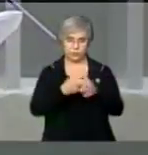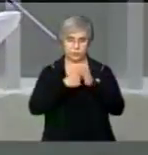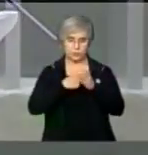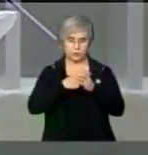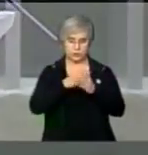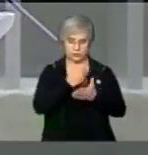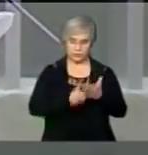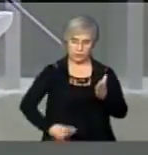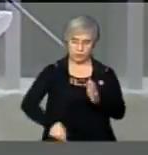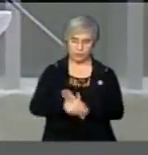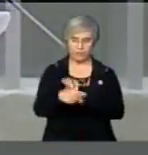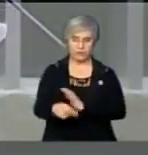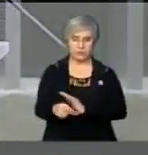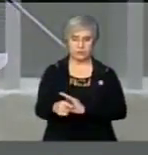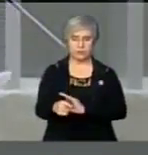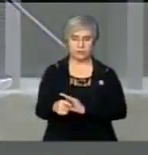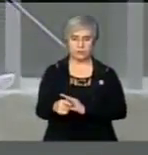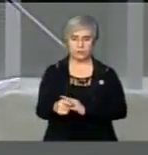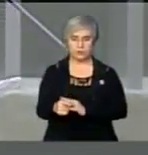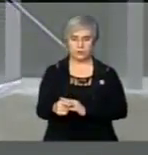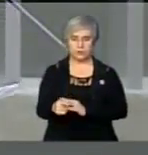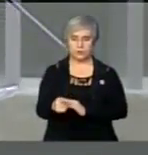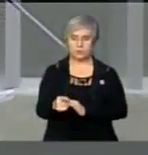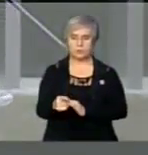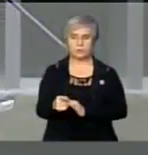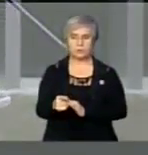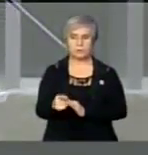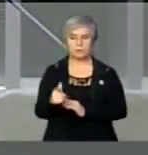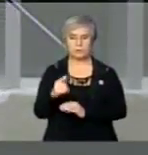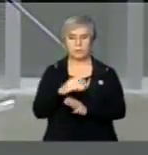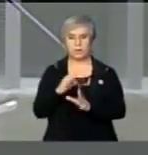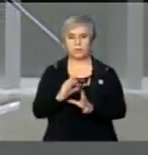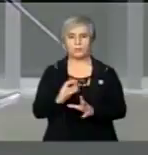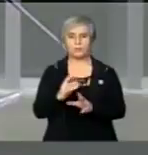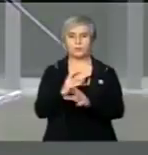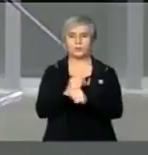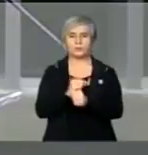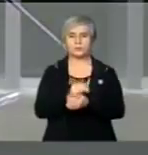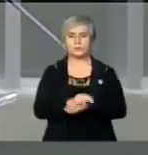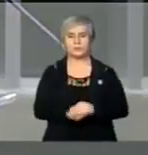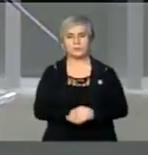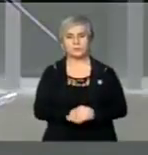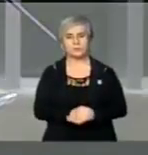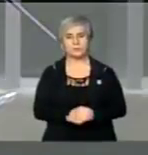pública, nos juros e amortização...